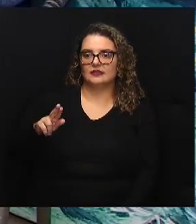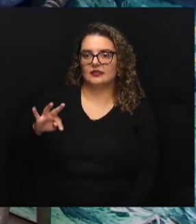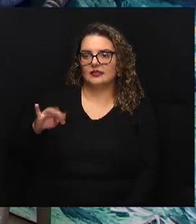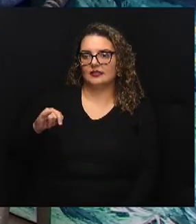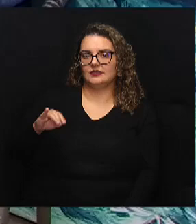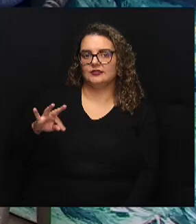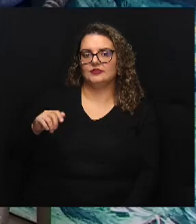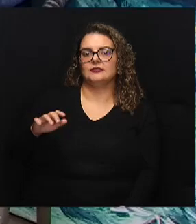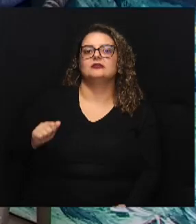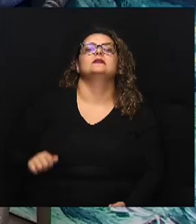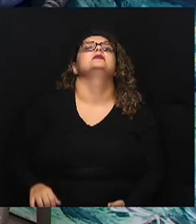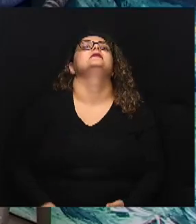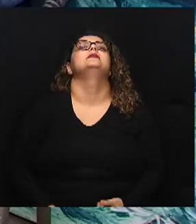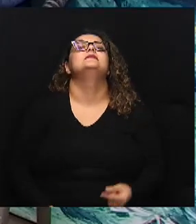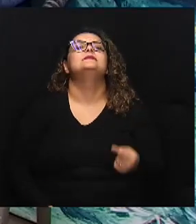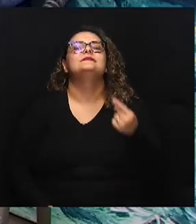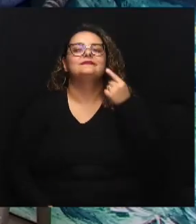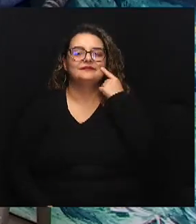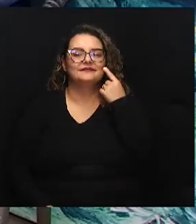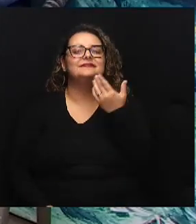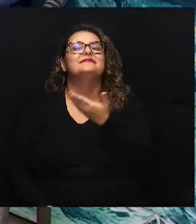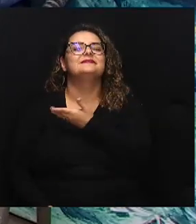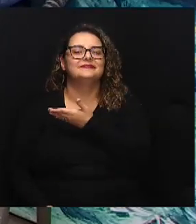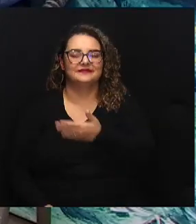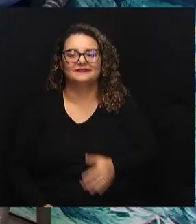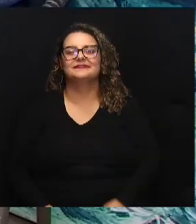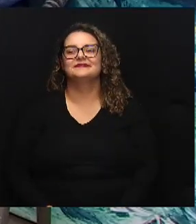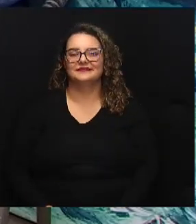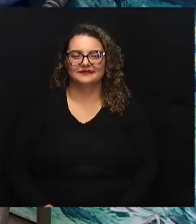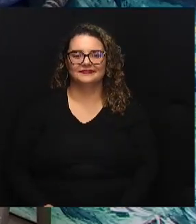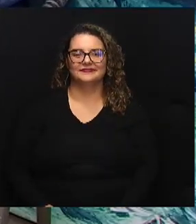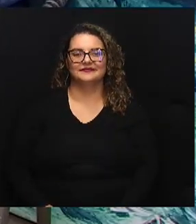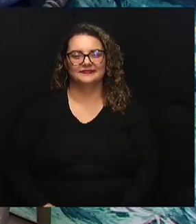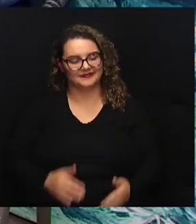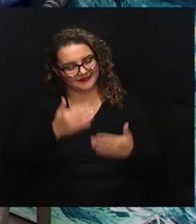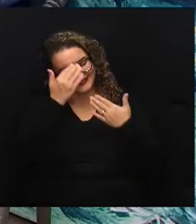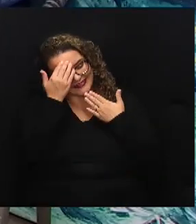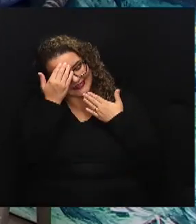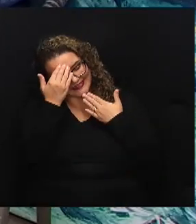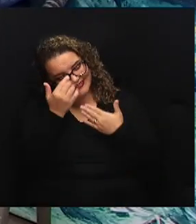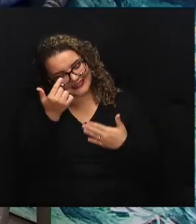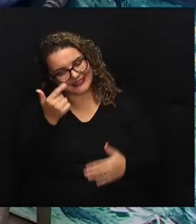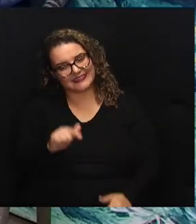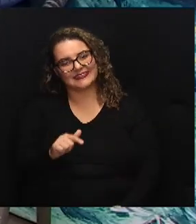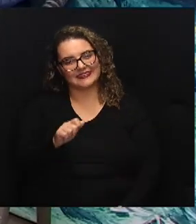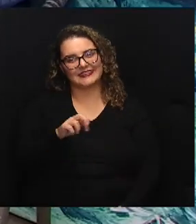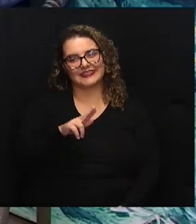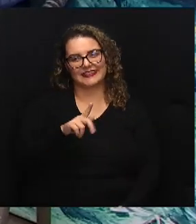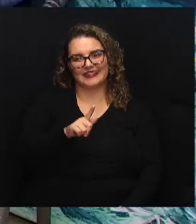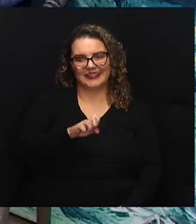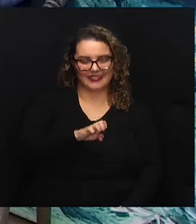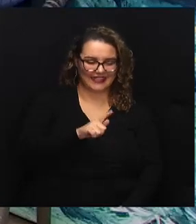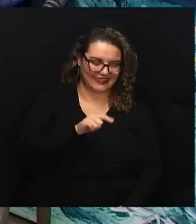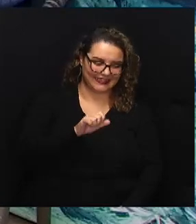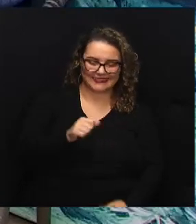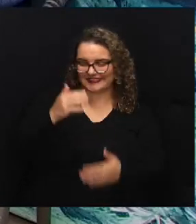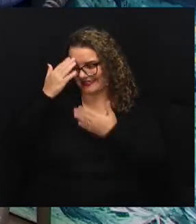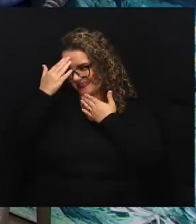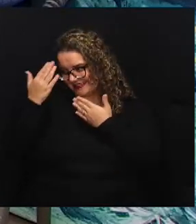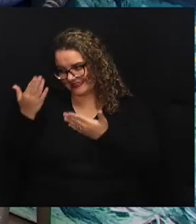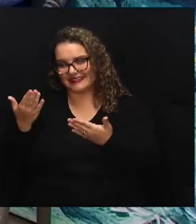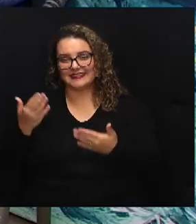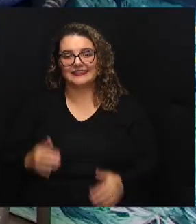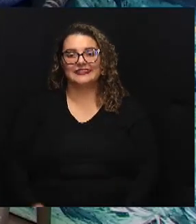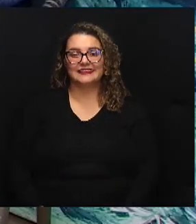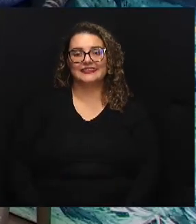Artista. @Egas Francisco Artista. Muito obrigada mais uma vez, Egas. Obrigado a você. E para